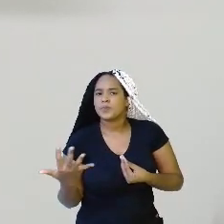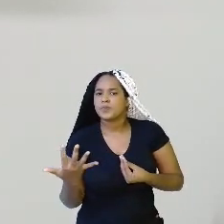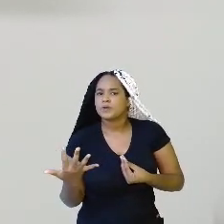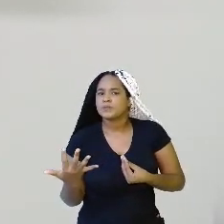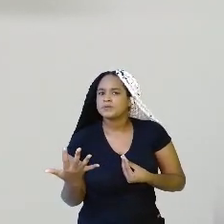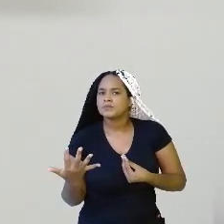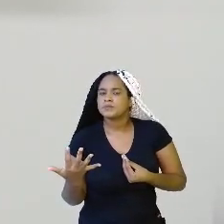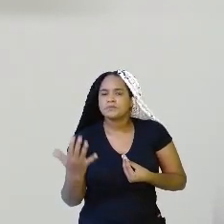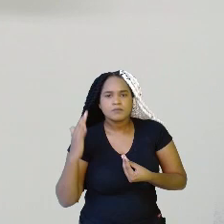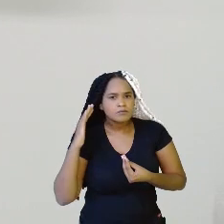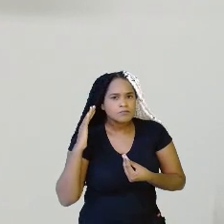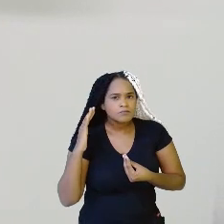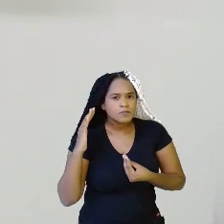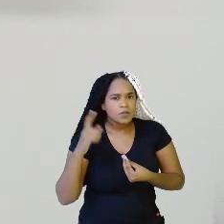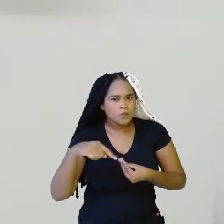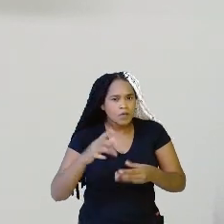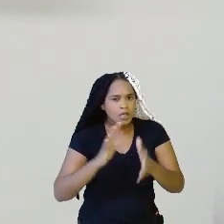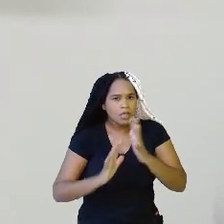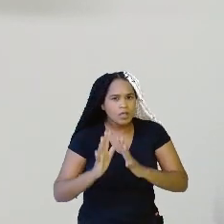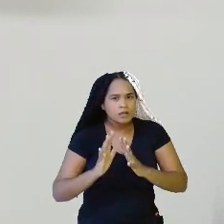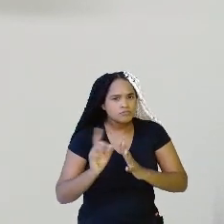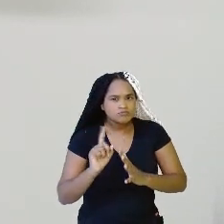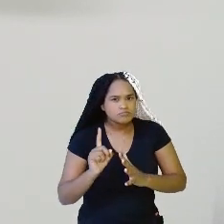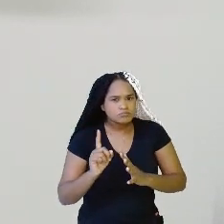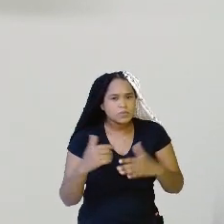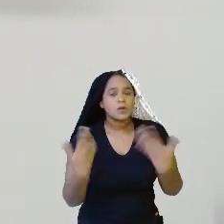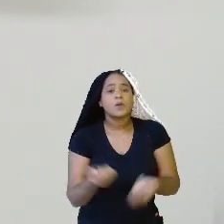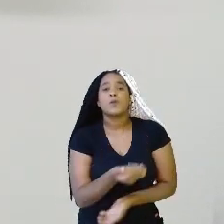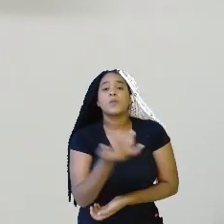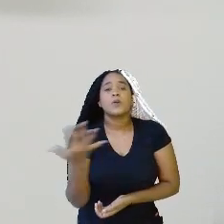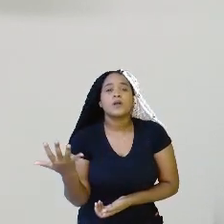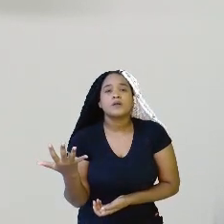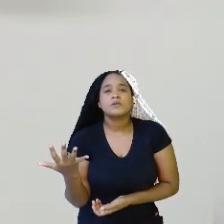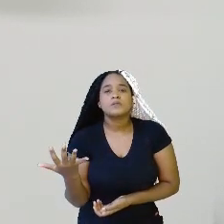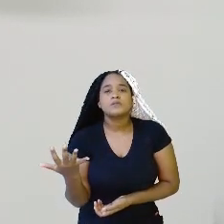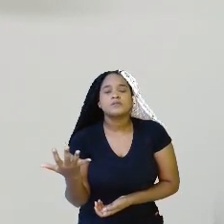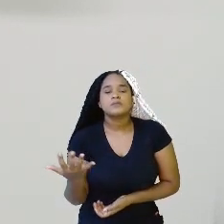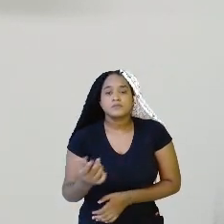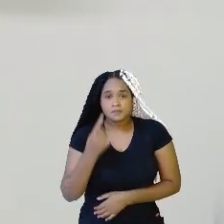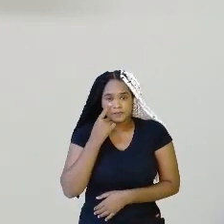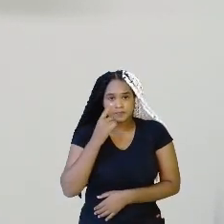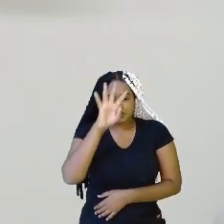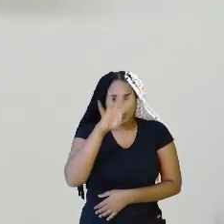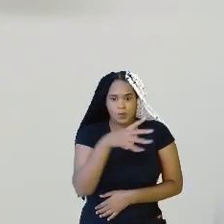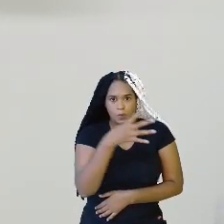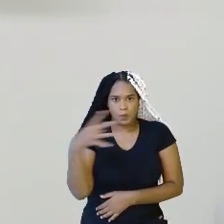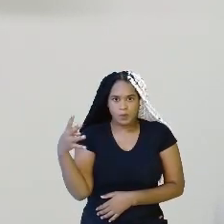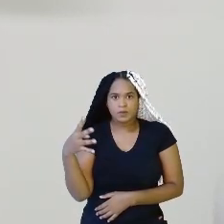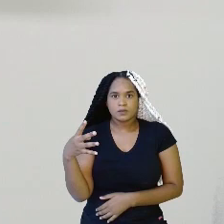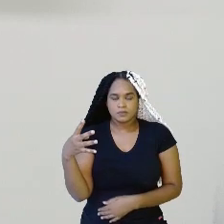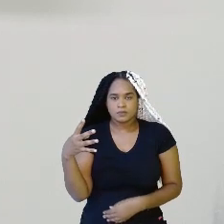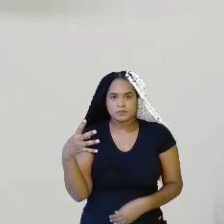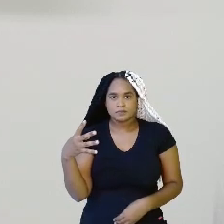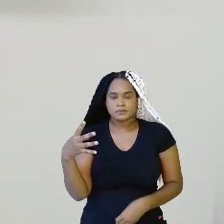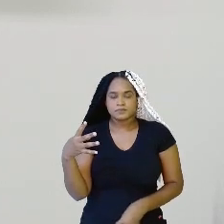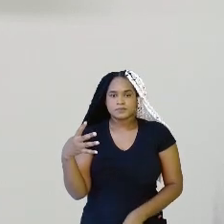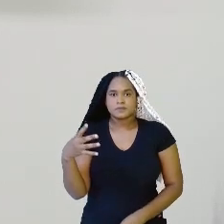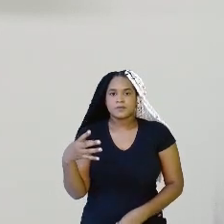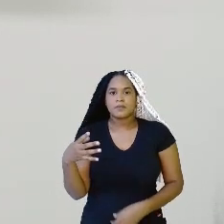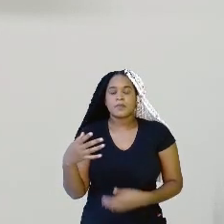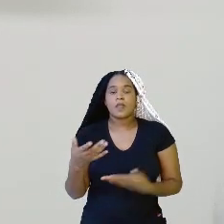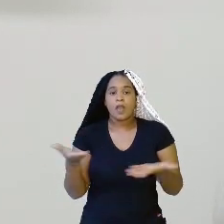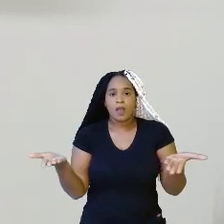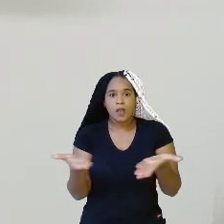Não escutei. Vamos ver? Quadro de valor e lugar. Dessa vez, eu